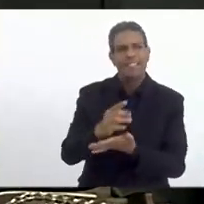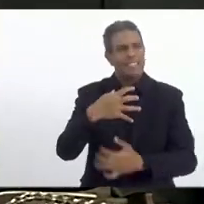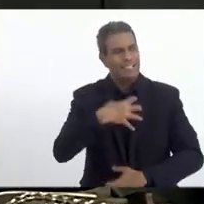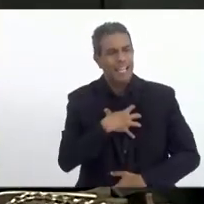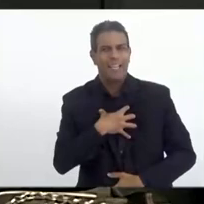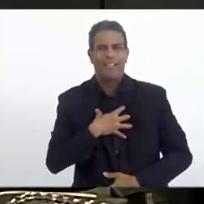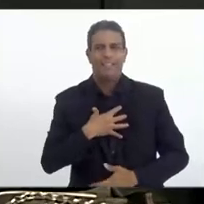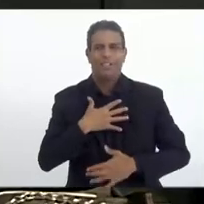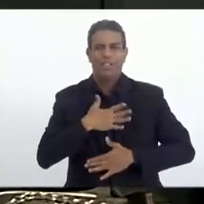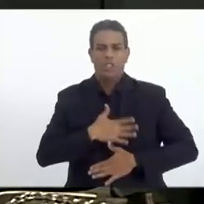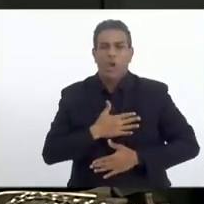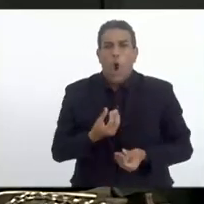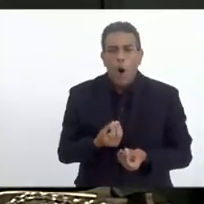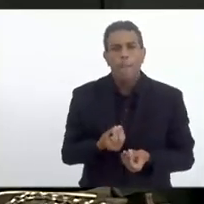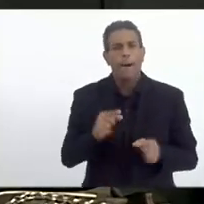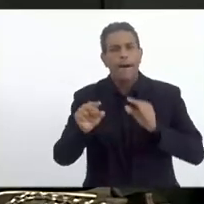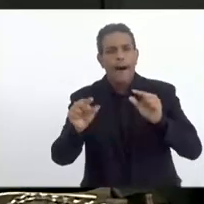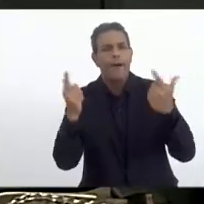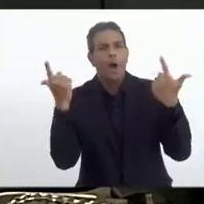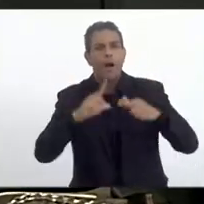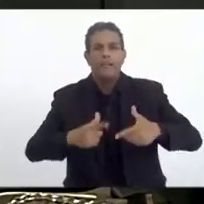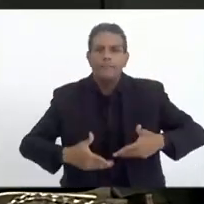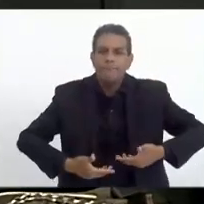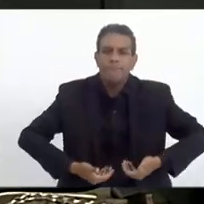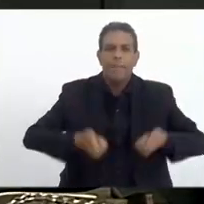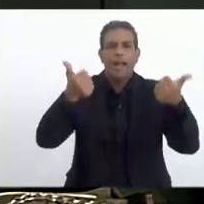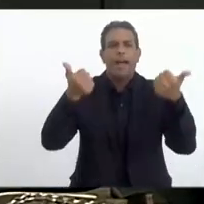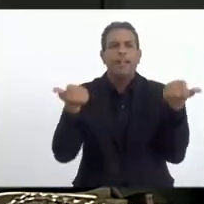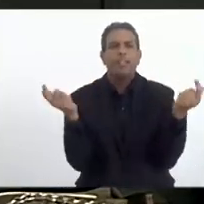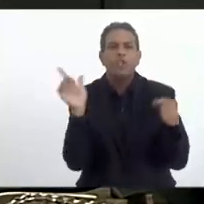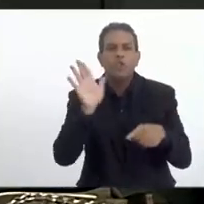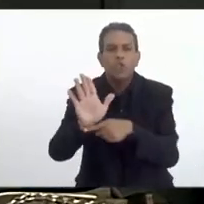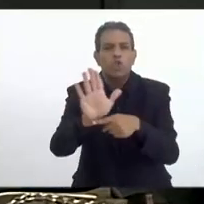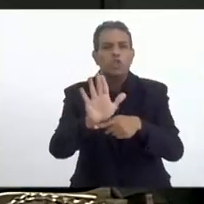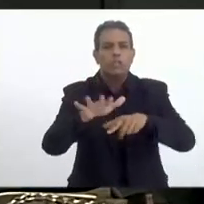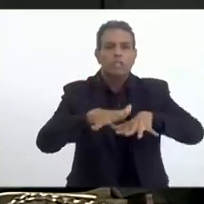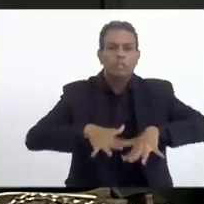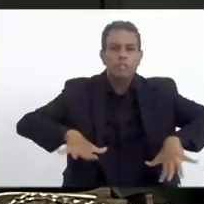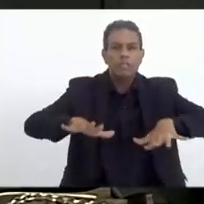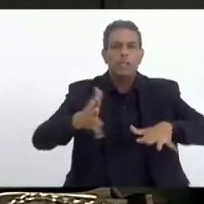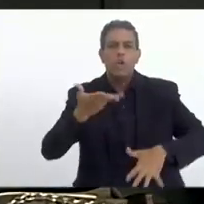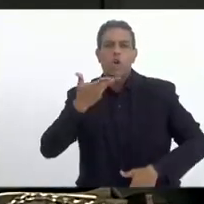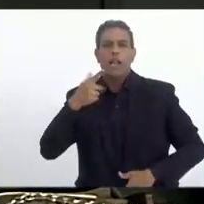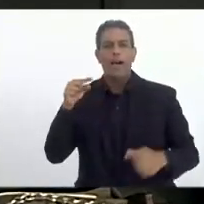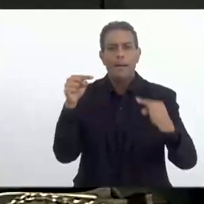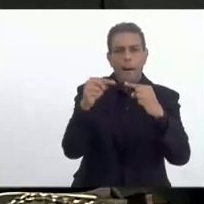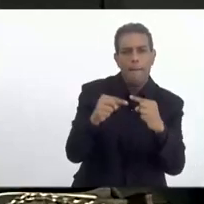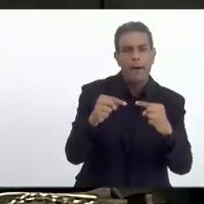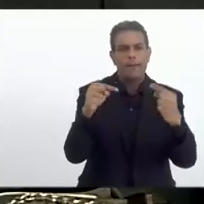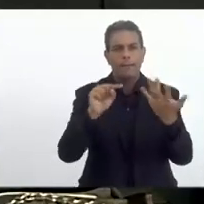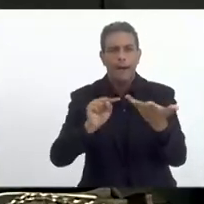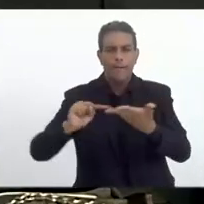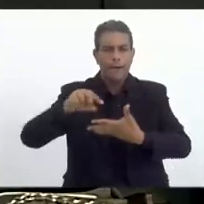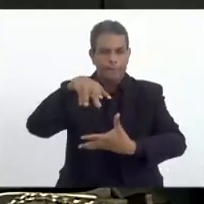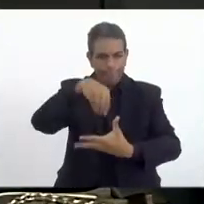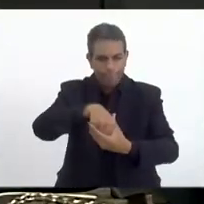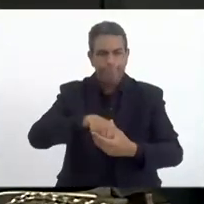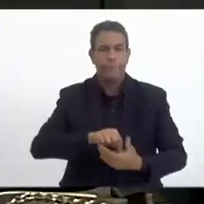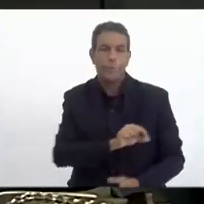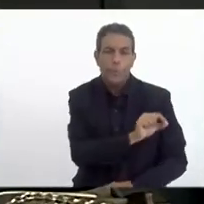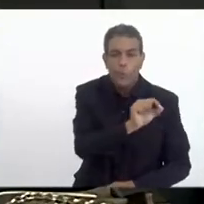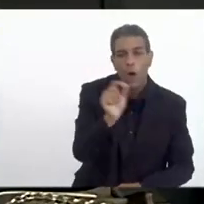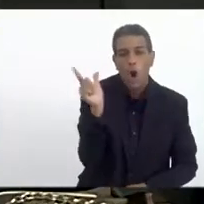sinto na pele isso. Então, a gente merece, isso é justo, que a gente seja pelo menos esse vínculo com o especialista. Eu acho